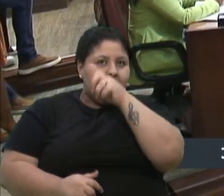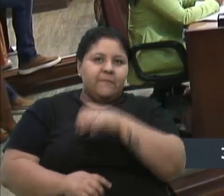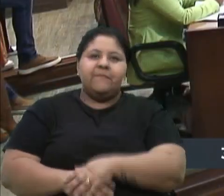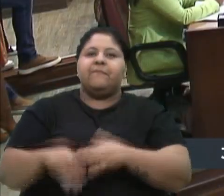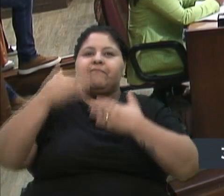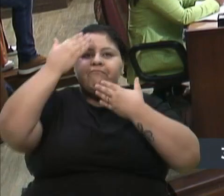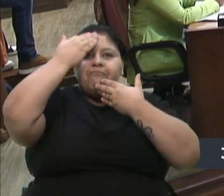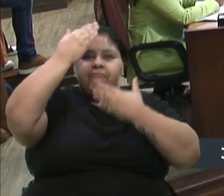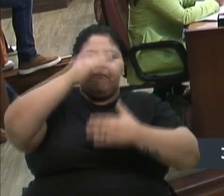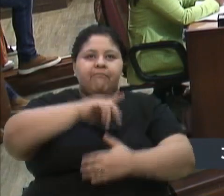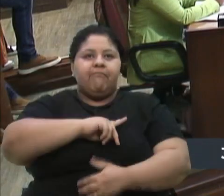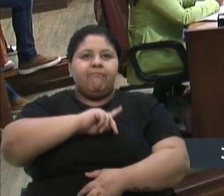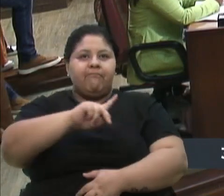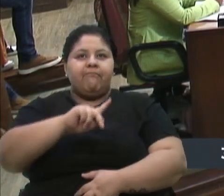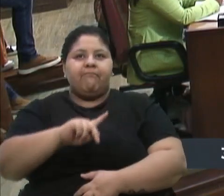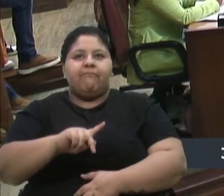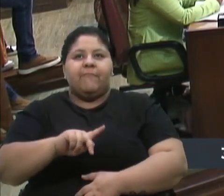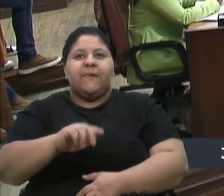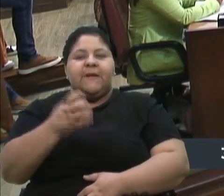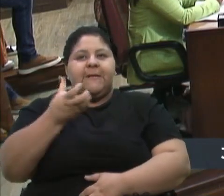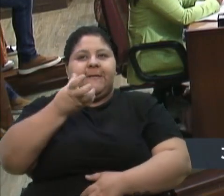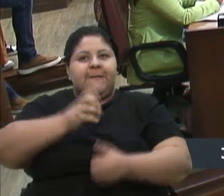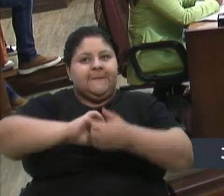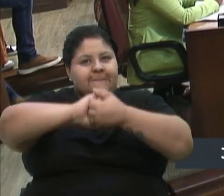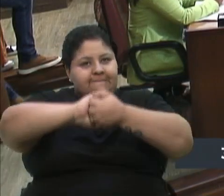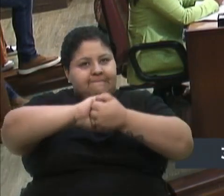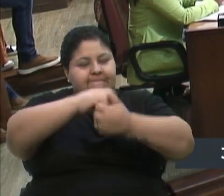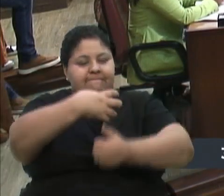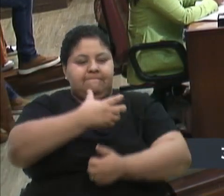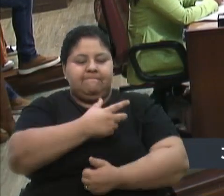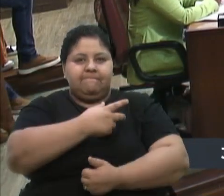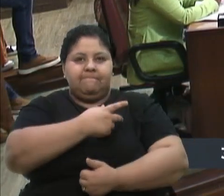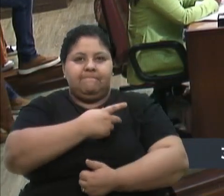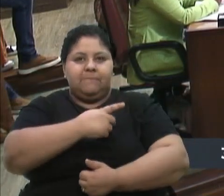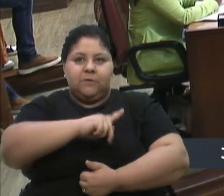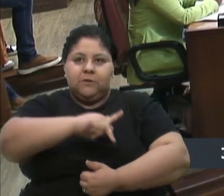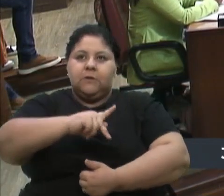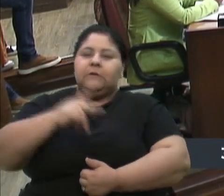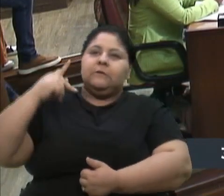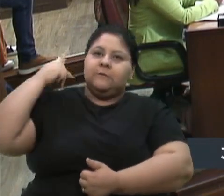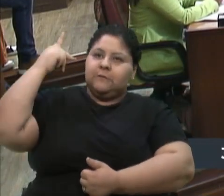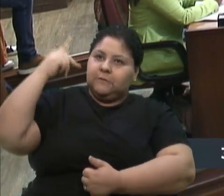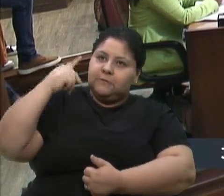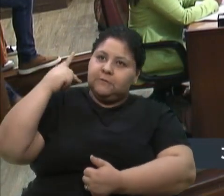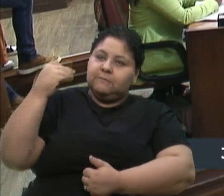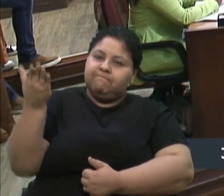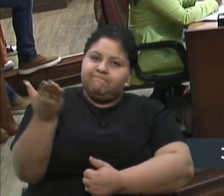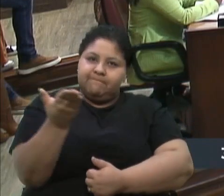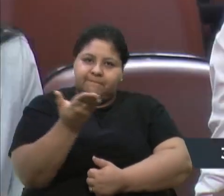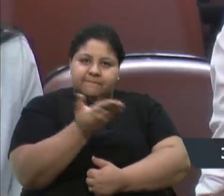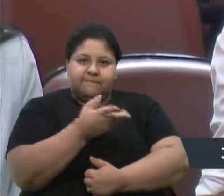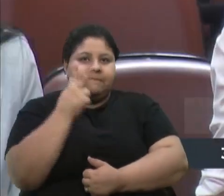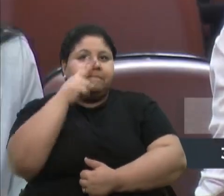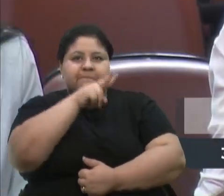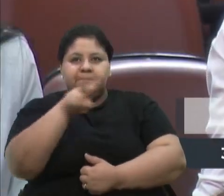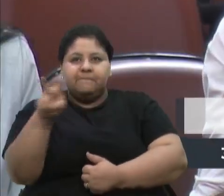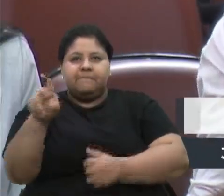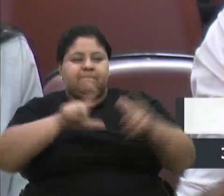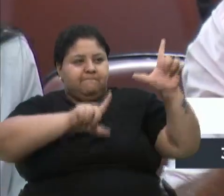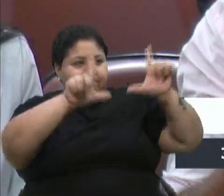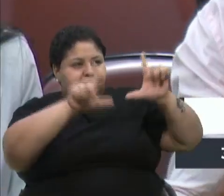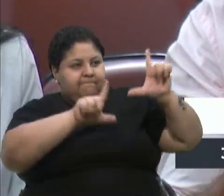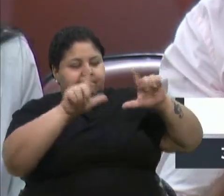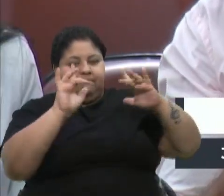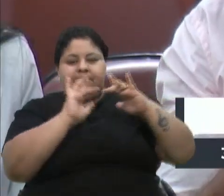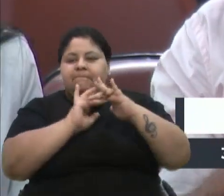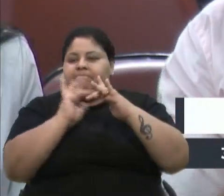Obrigado, presidente. Quero cumprimentar o presidente, cumprimentar os vereadores, cumprimentar você que nos assiste através da TV Câmara, você